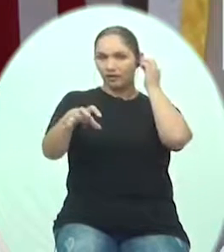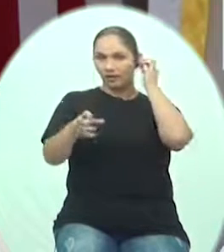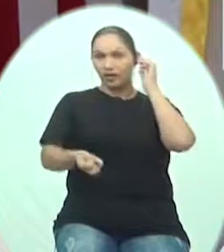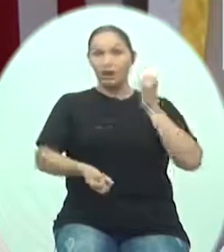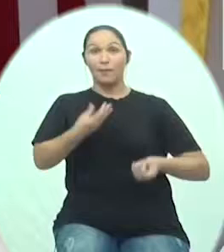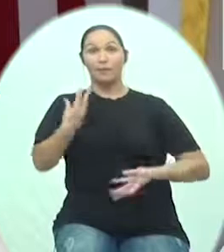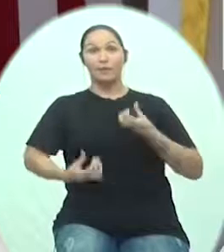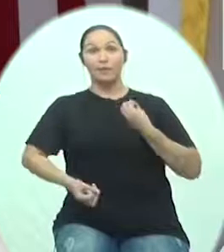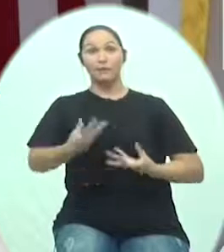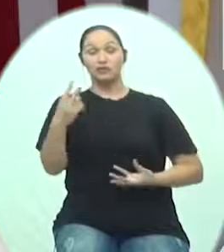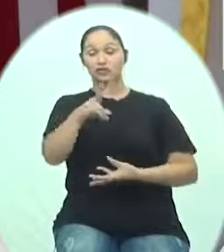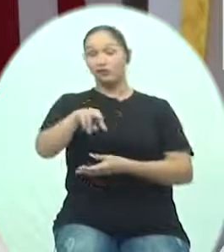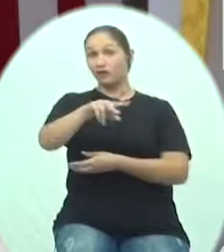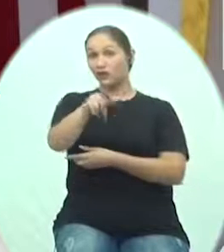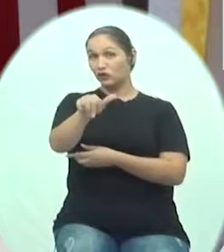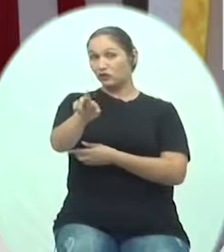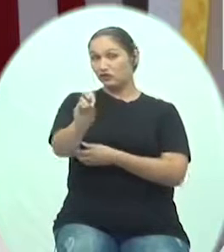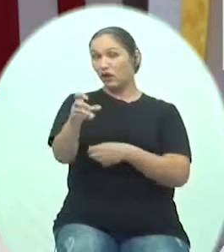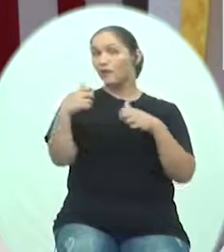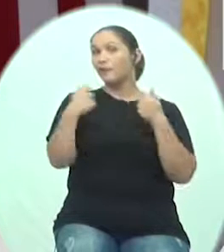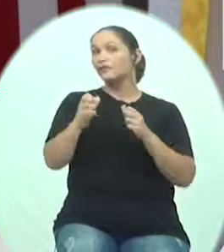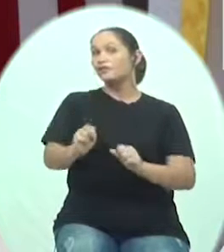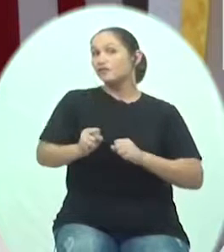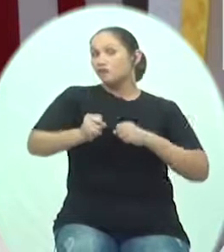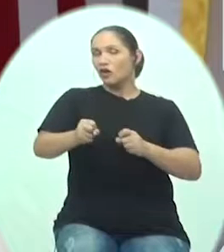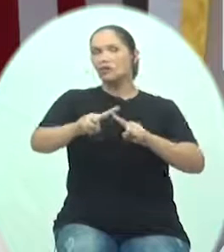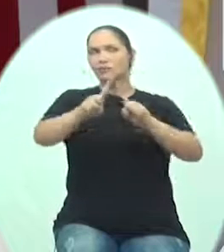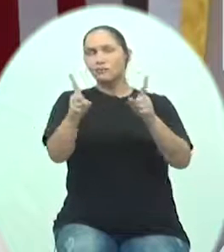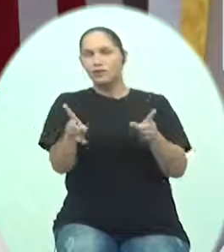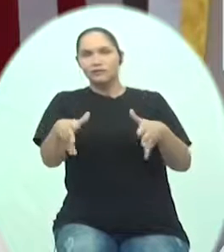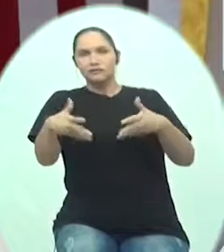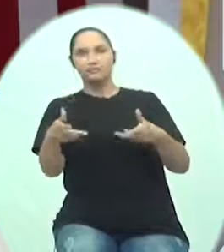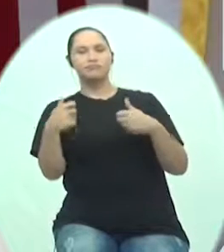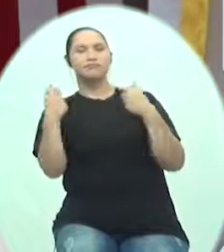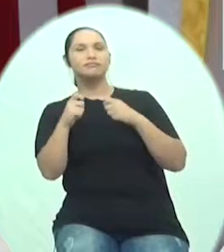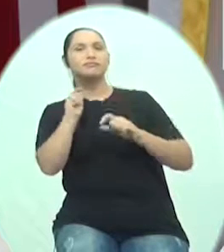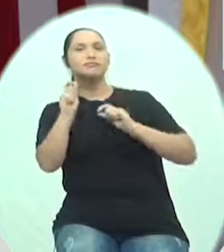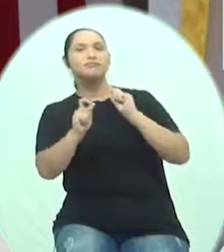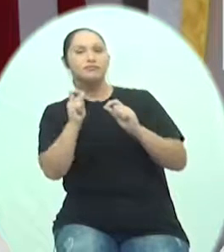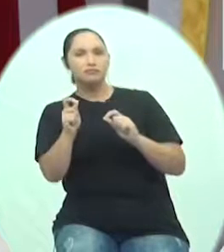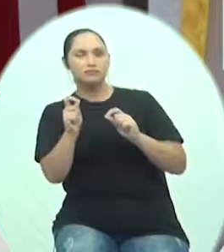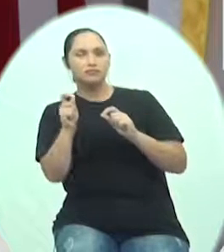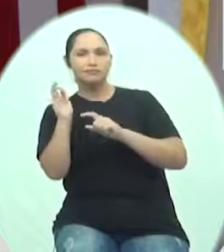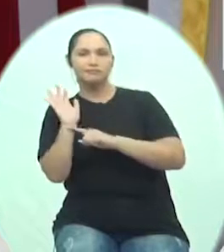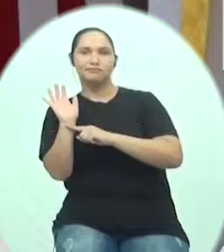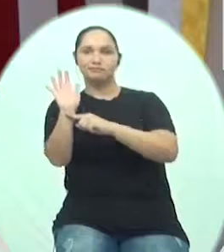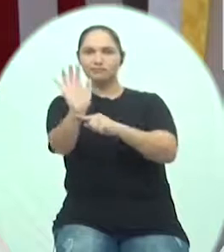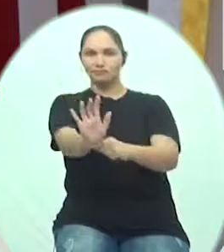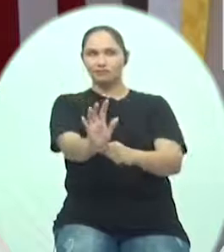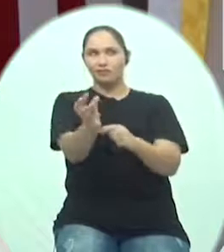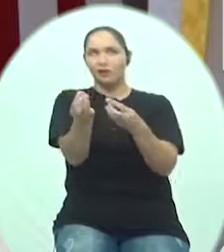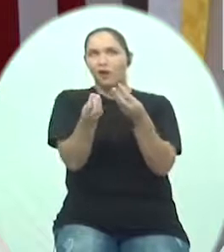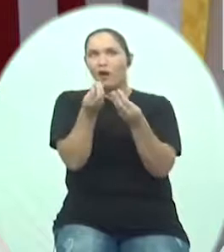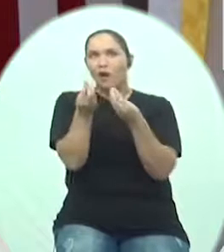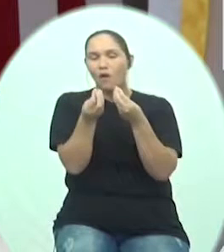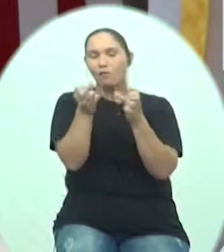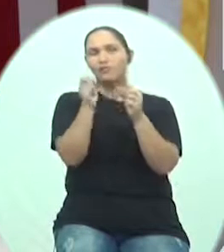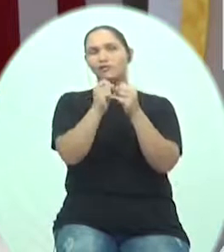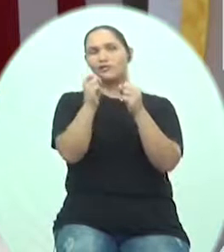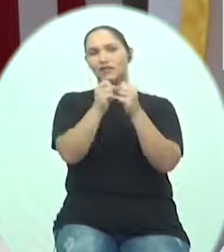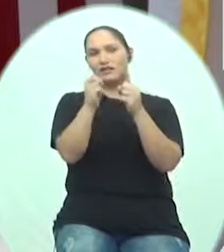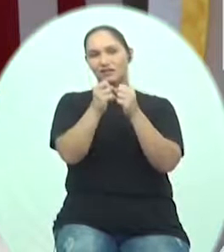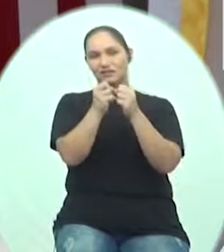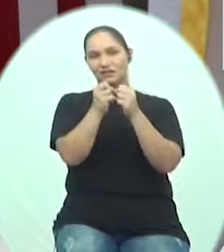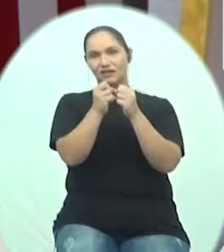Ziro tem que ser forte e para isso nós precisamos contribuir no sentido de desburocratizar